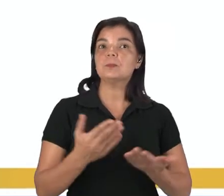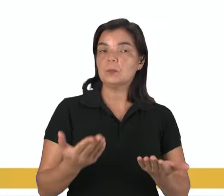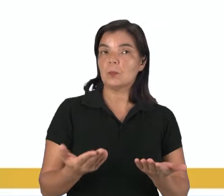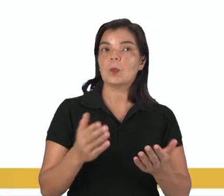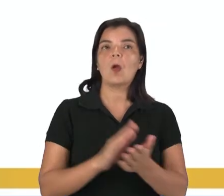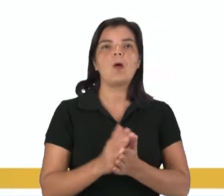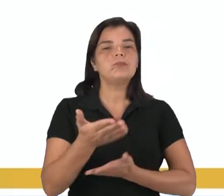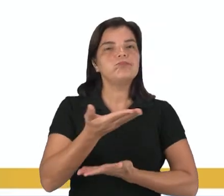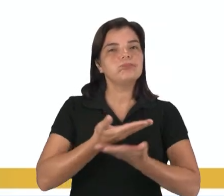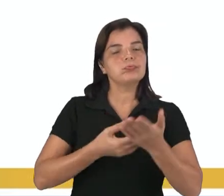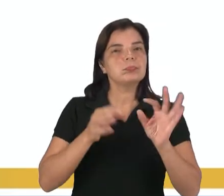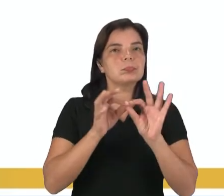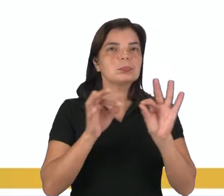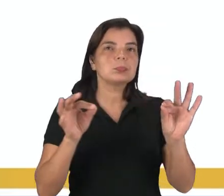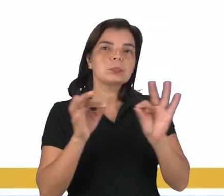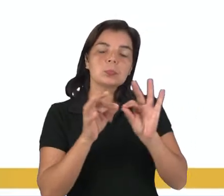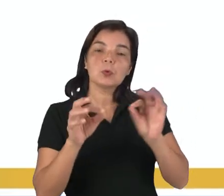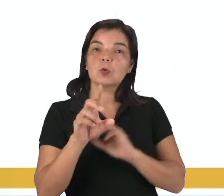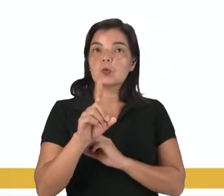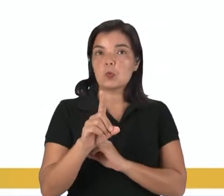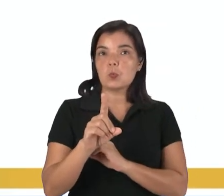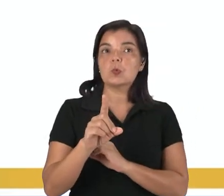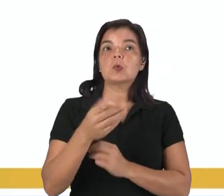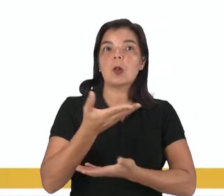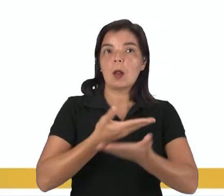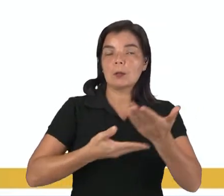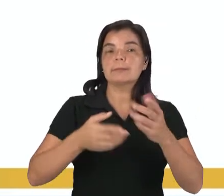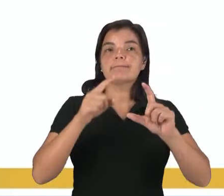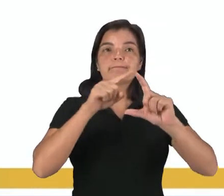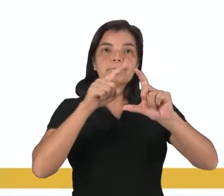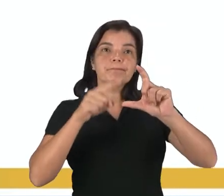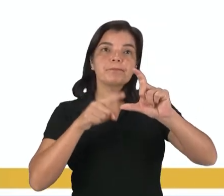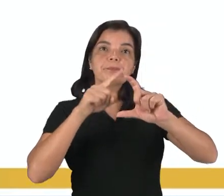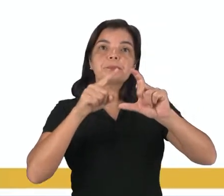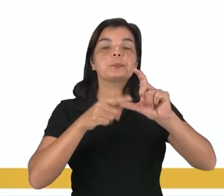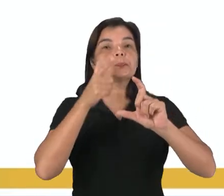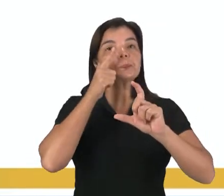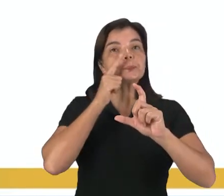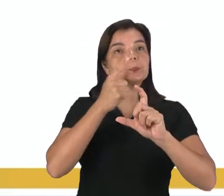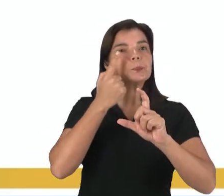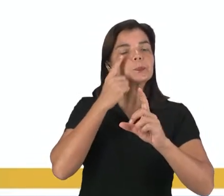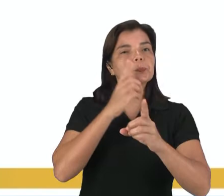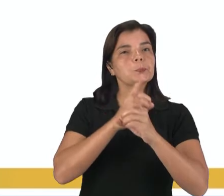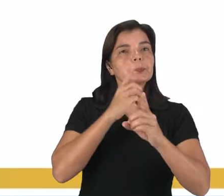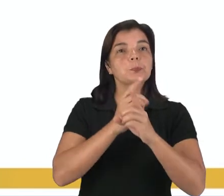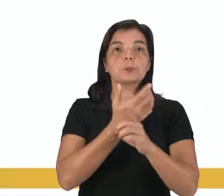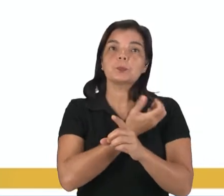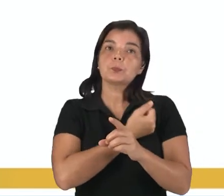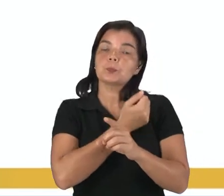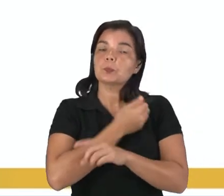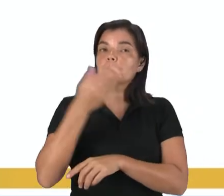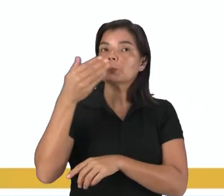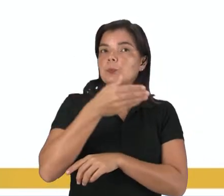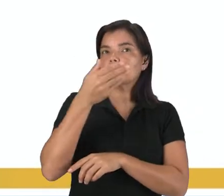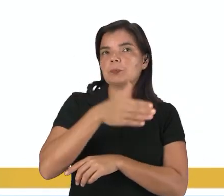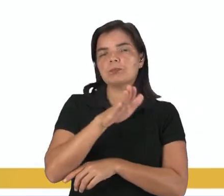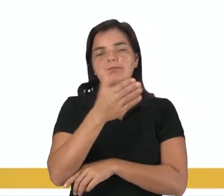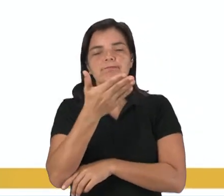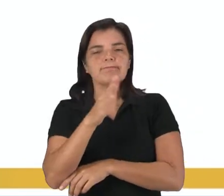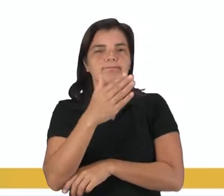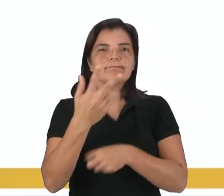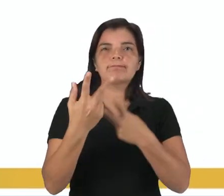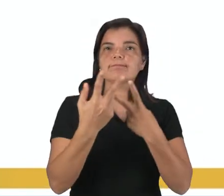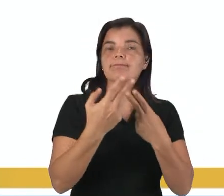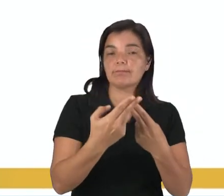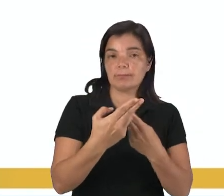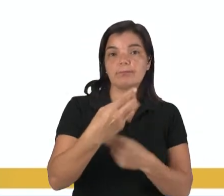bom então devido a relação né comprimento diâmetro aí nas regiões circulares nós conseguimos descobrir um valor